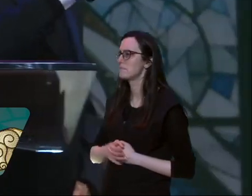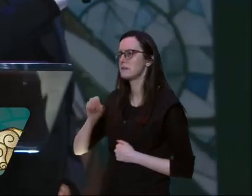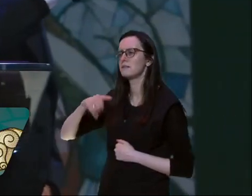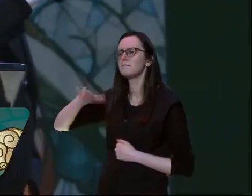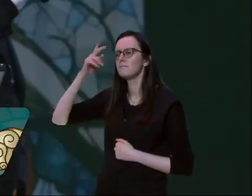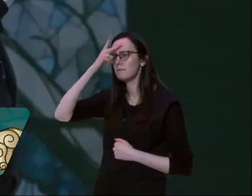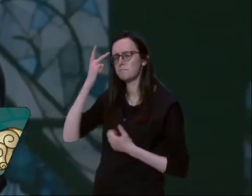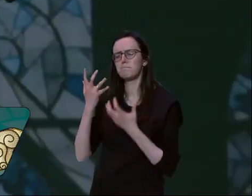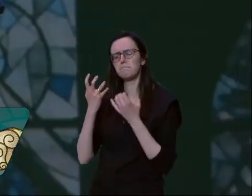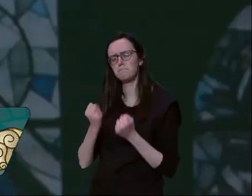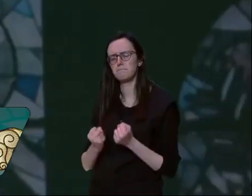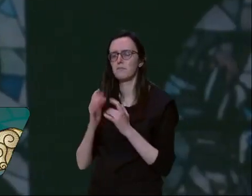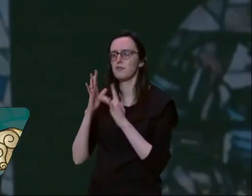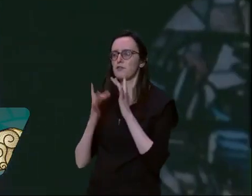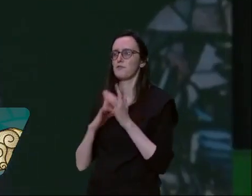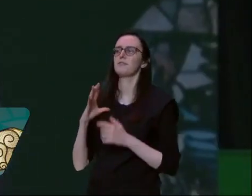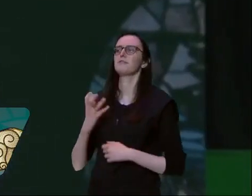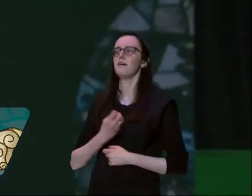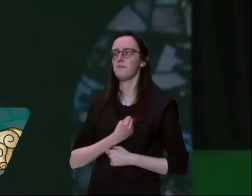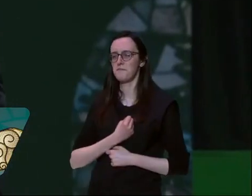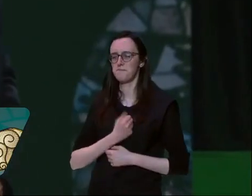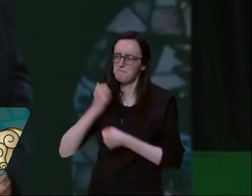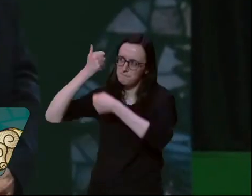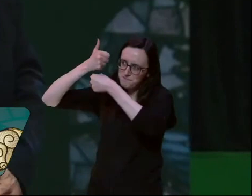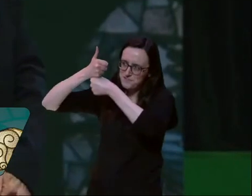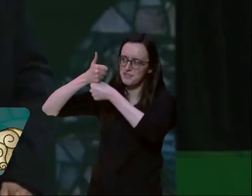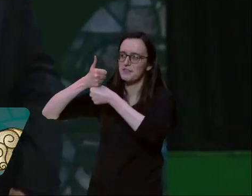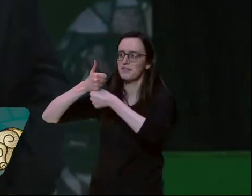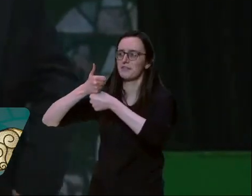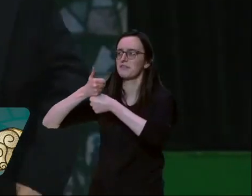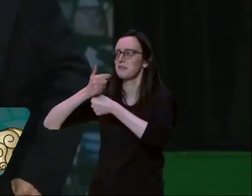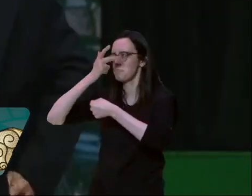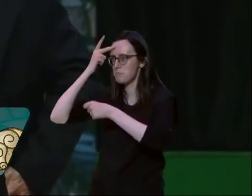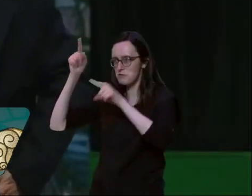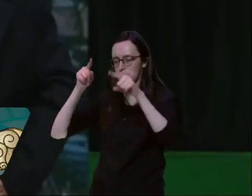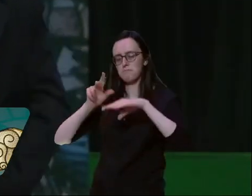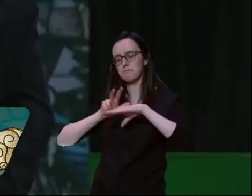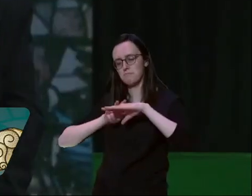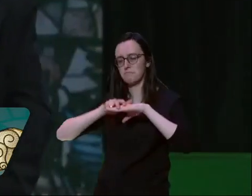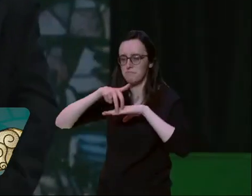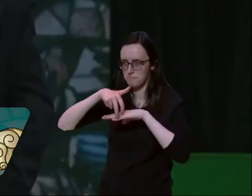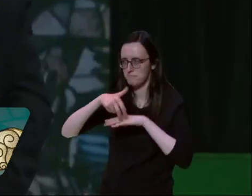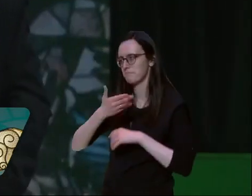como Salvador, como Senhor? Deixa teu lugar, vem cá.